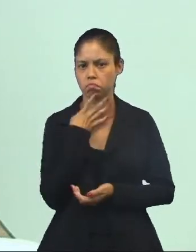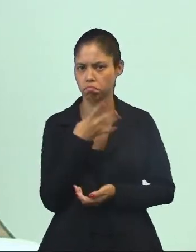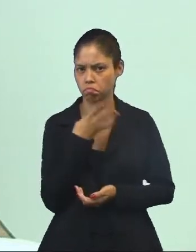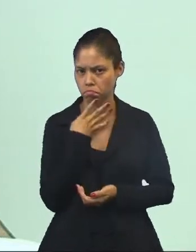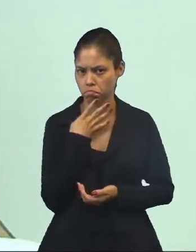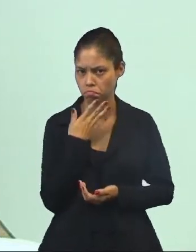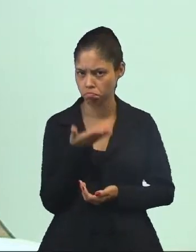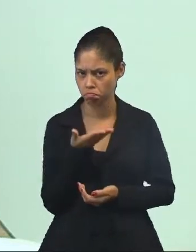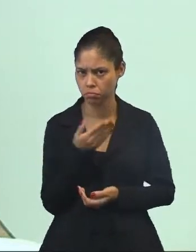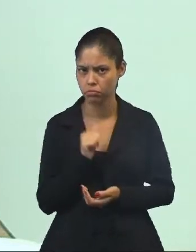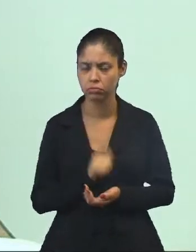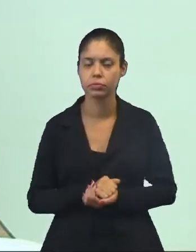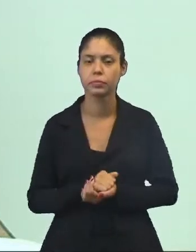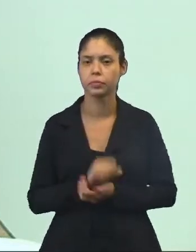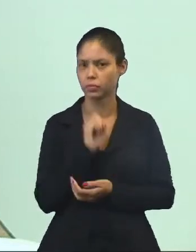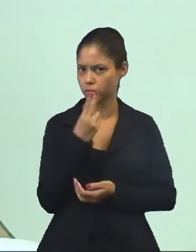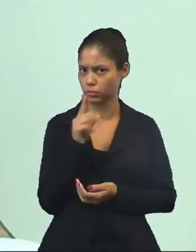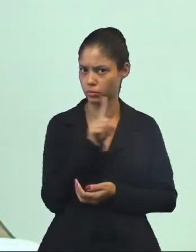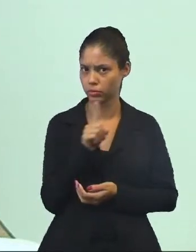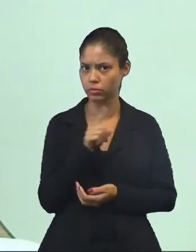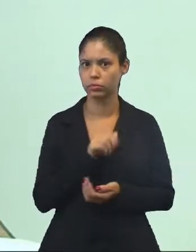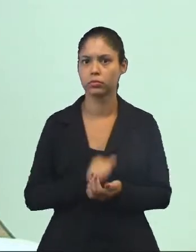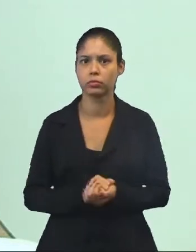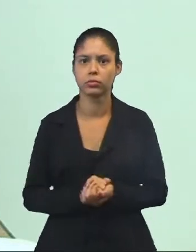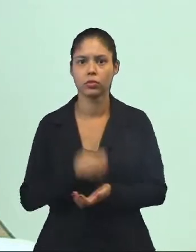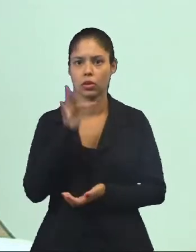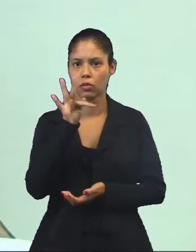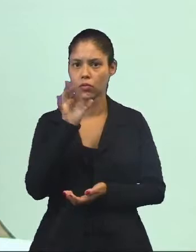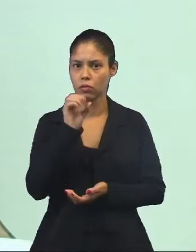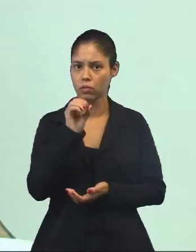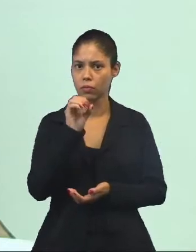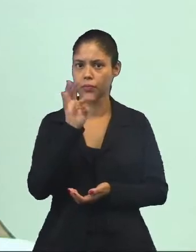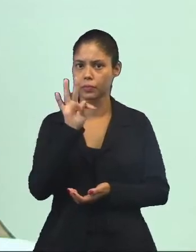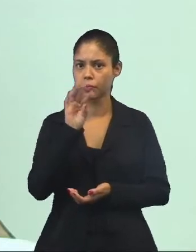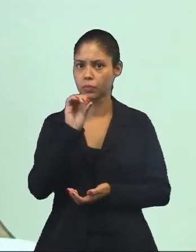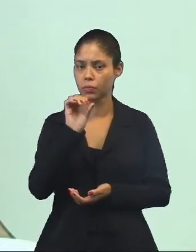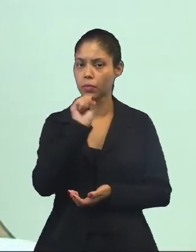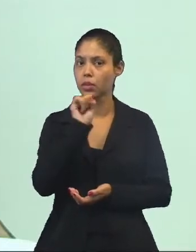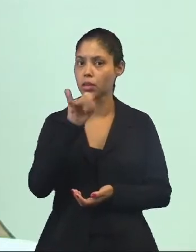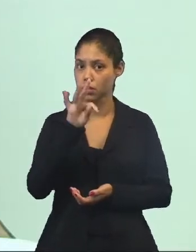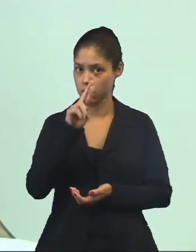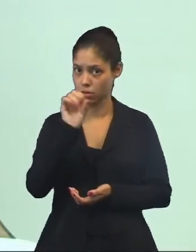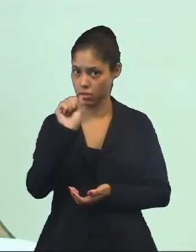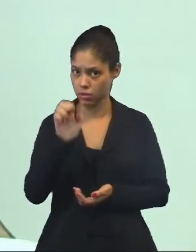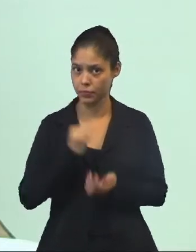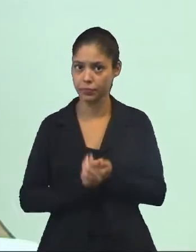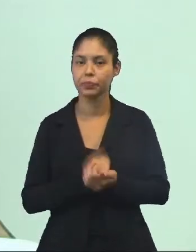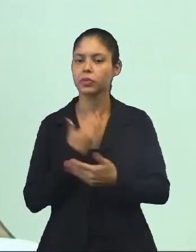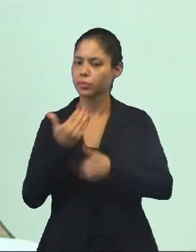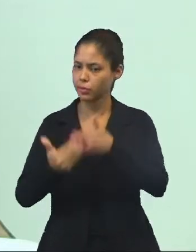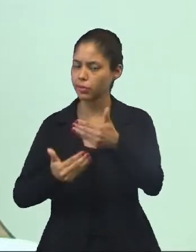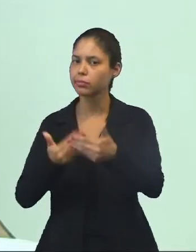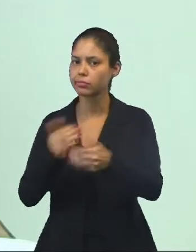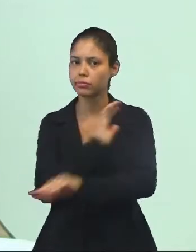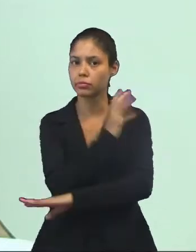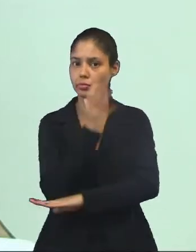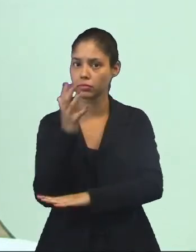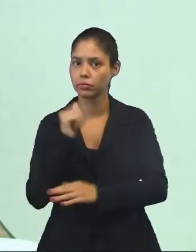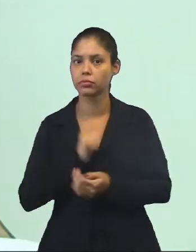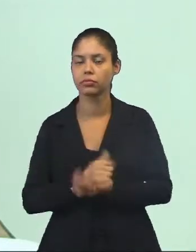falar, não foi? Ou não? Lembra o que é fotossíntese? O processo que a planta adquire,